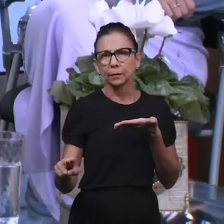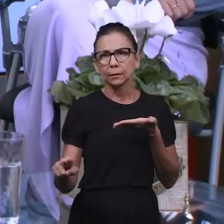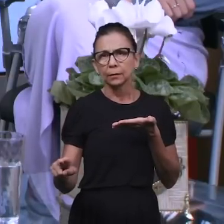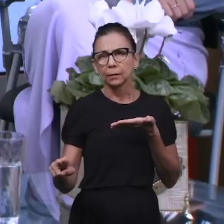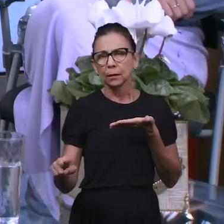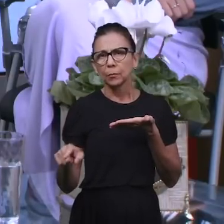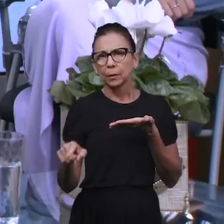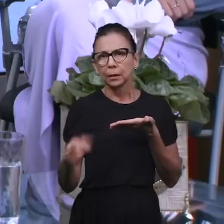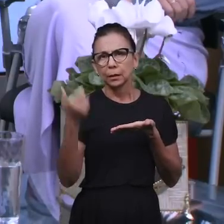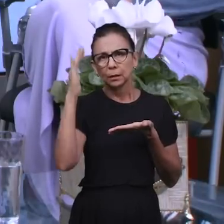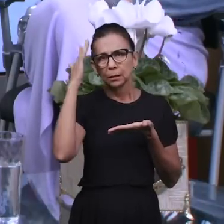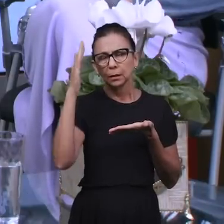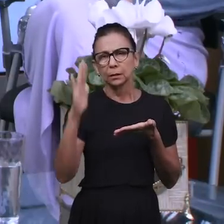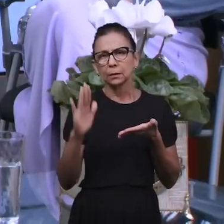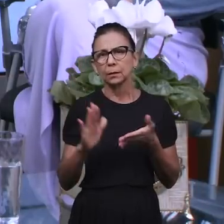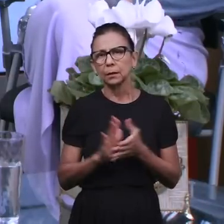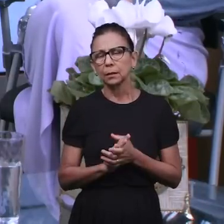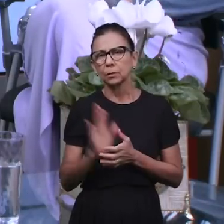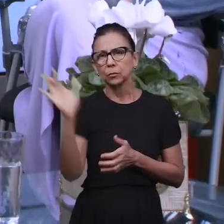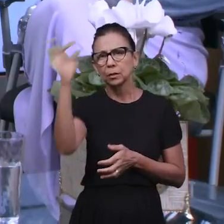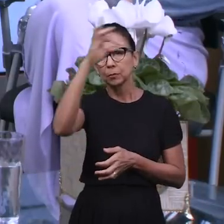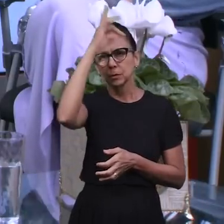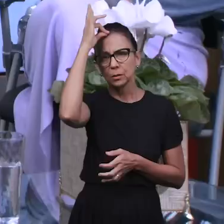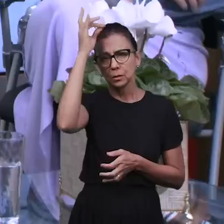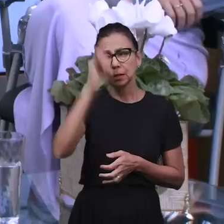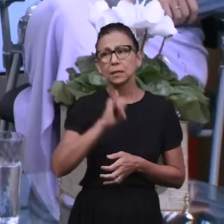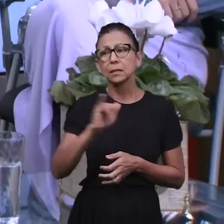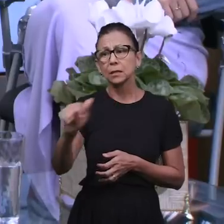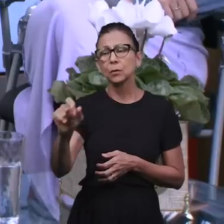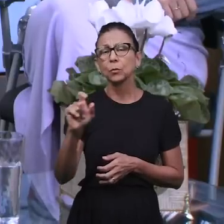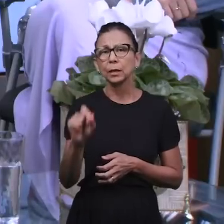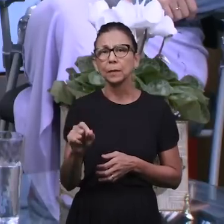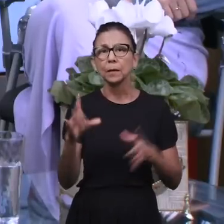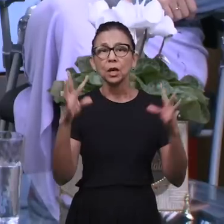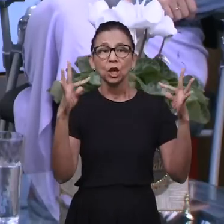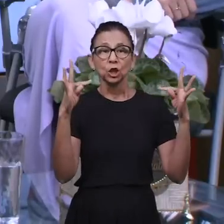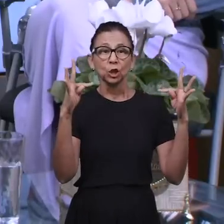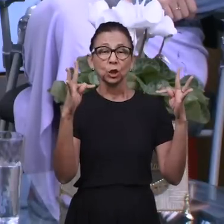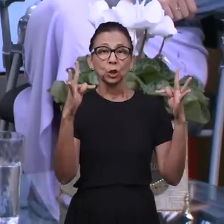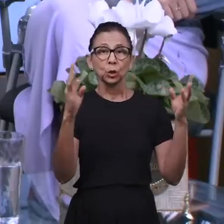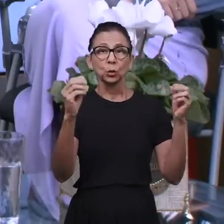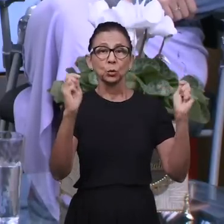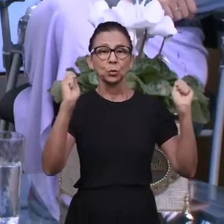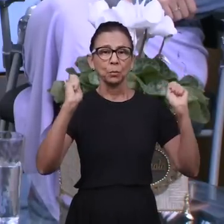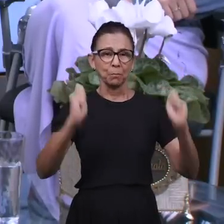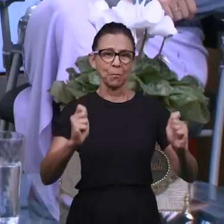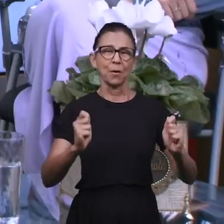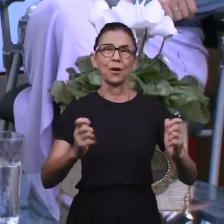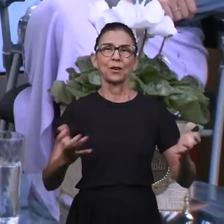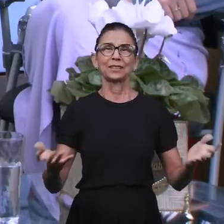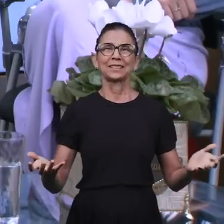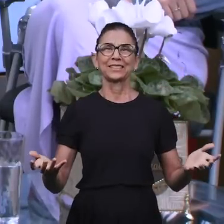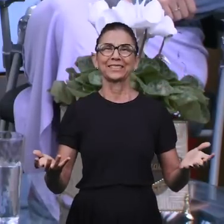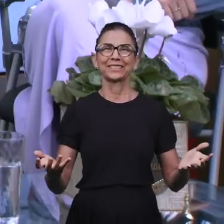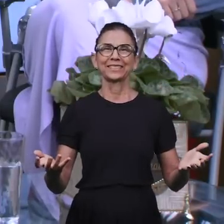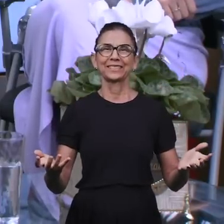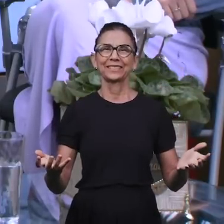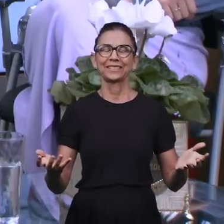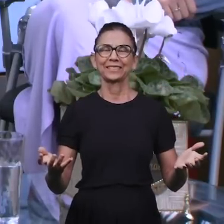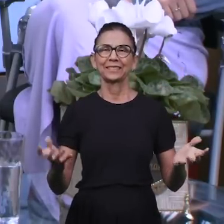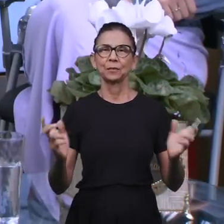o Espírito Santo está falando. Todas as coisas me são lícitas. Quando dizia isso, eu estou em Corinto, eu estou em